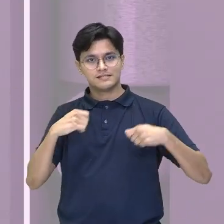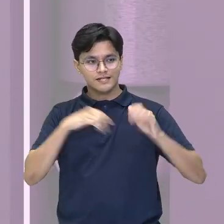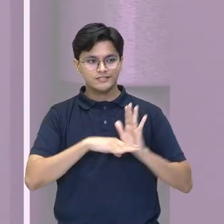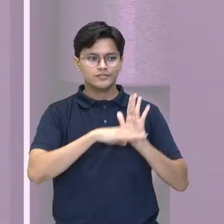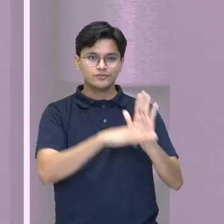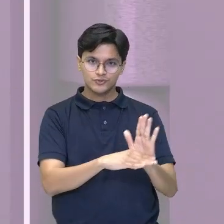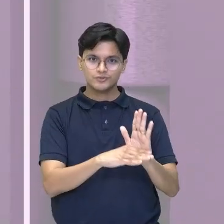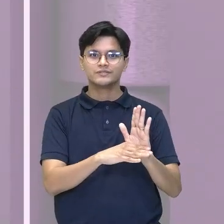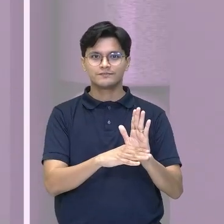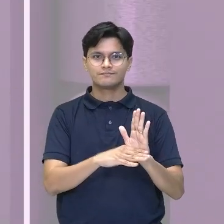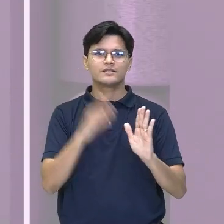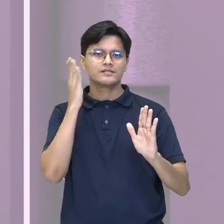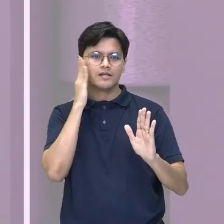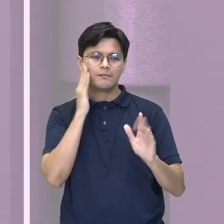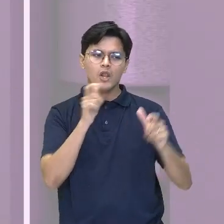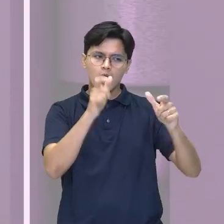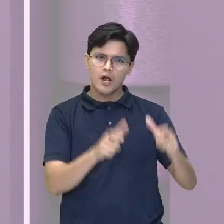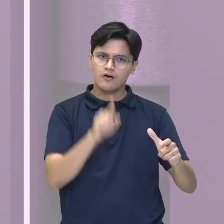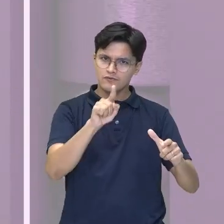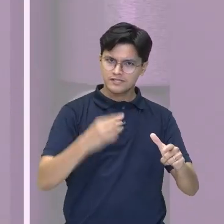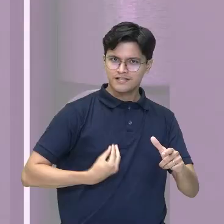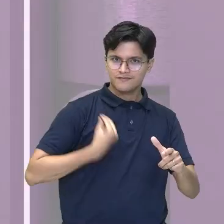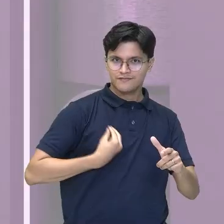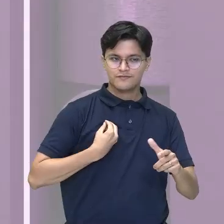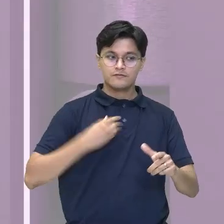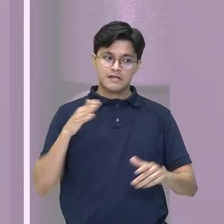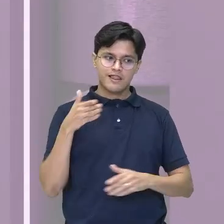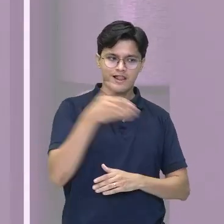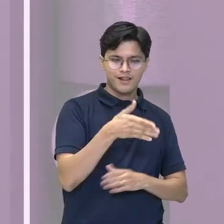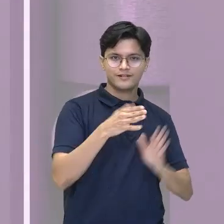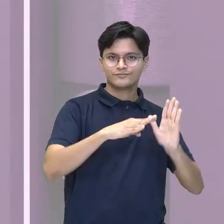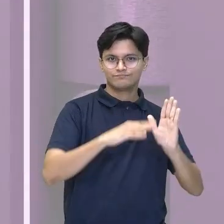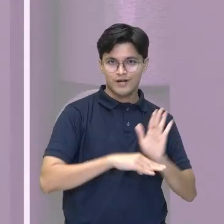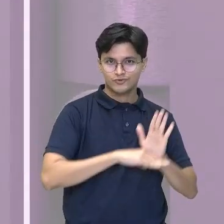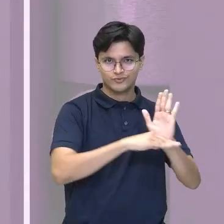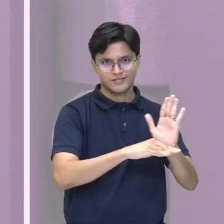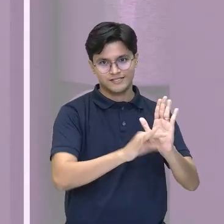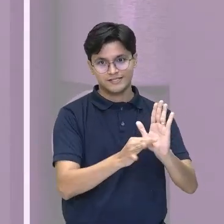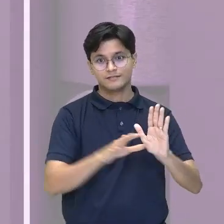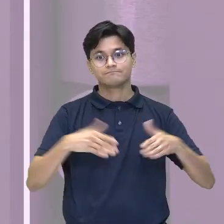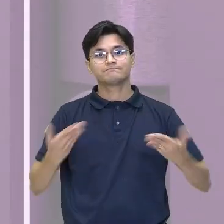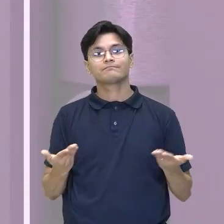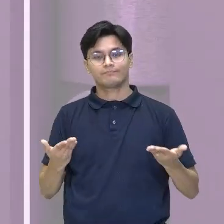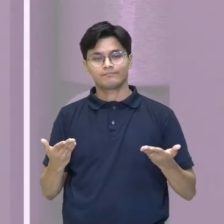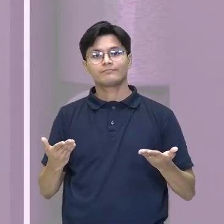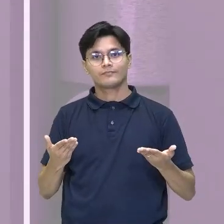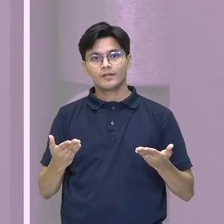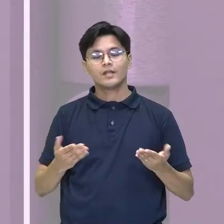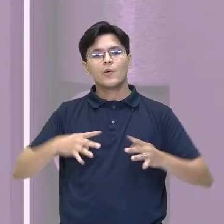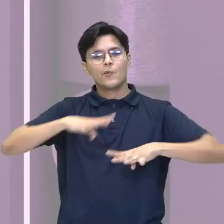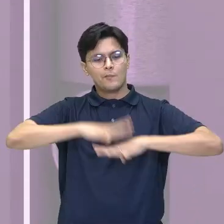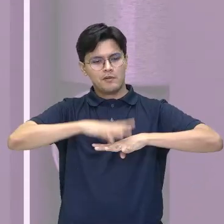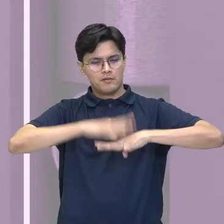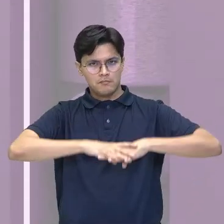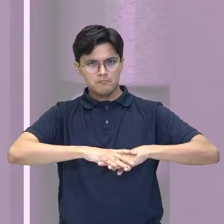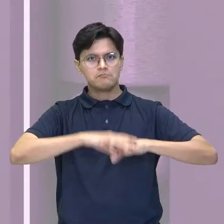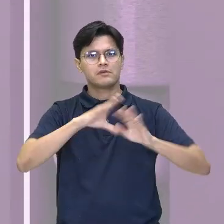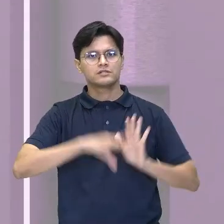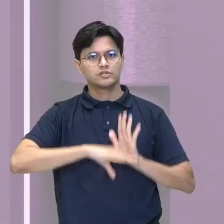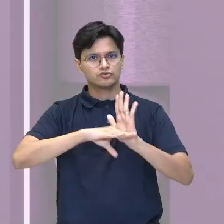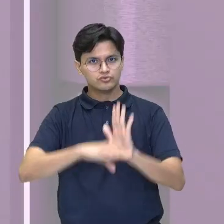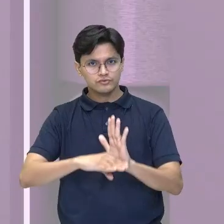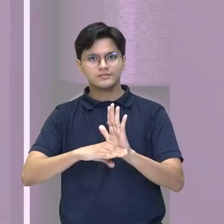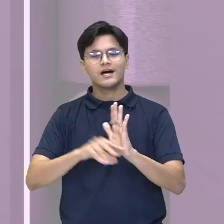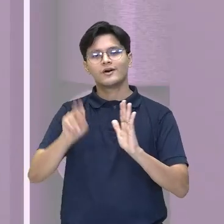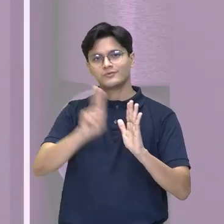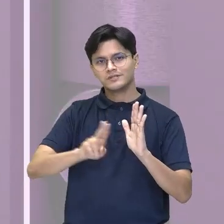saber onde nos encontrar. Então, é a matemática a nosso favor, hoje, né, apresentando o plano cartesiano